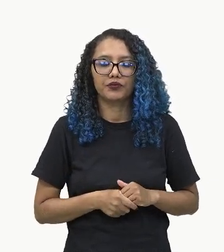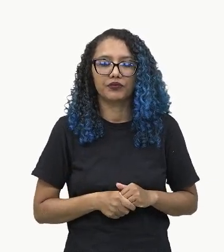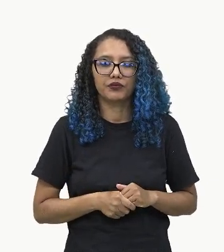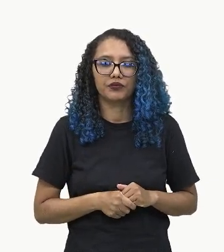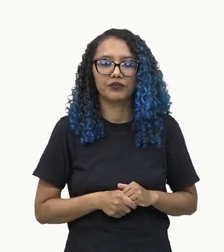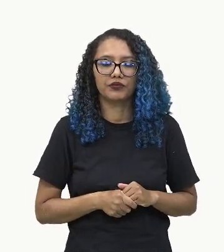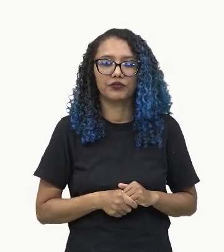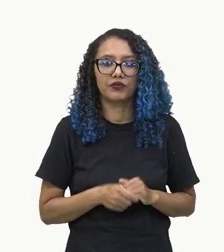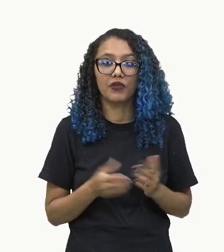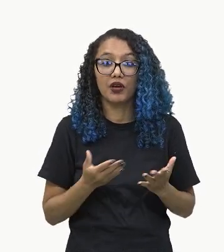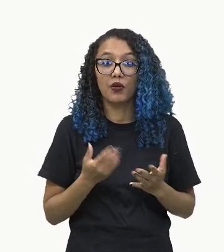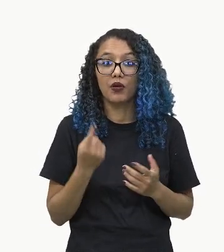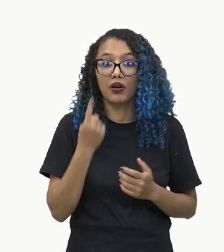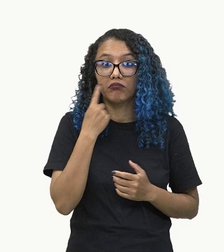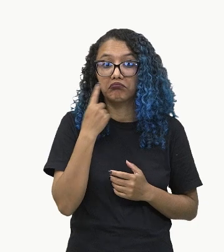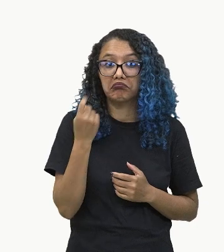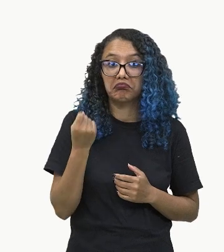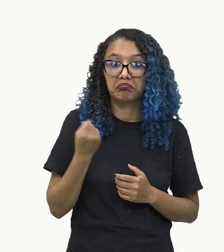um número e uma letra.